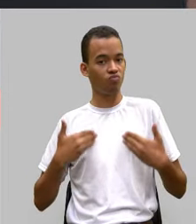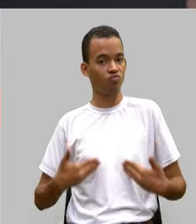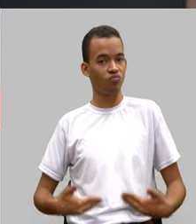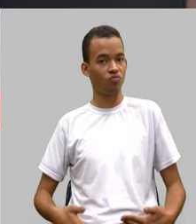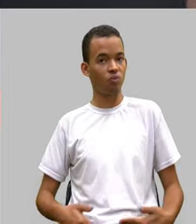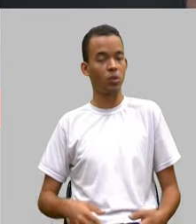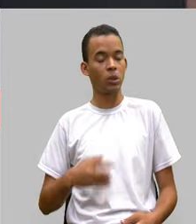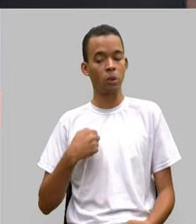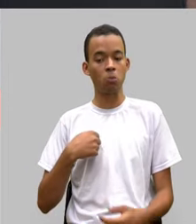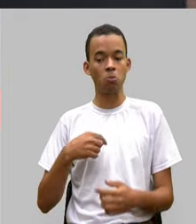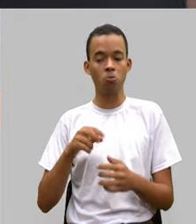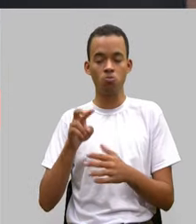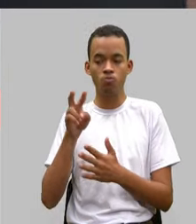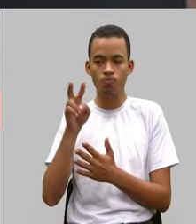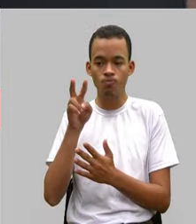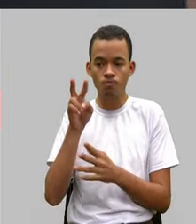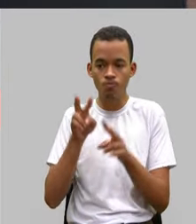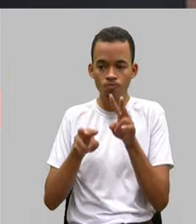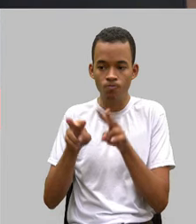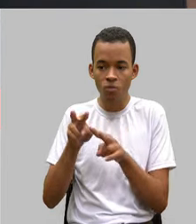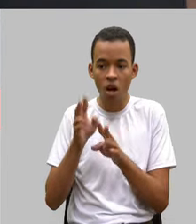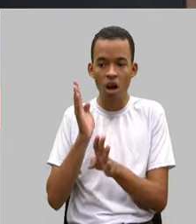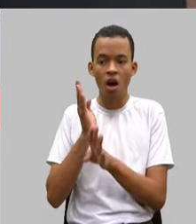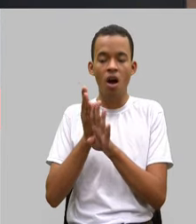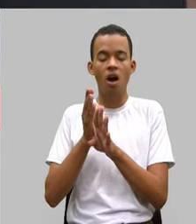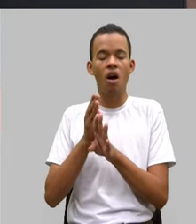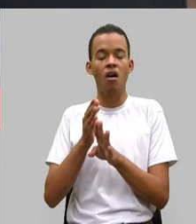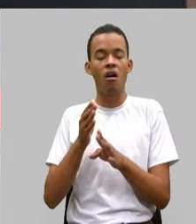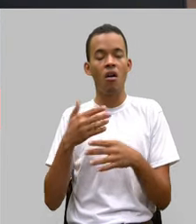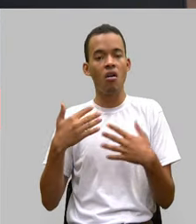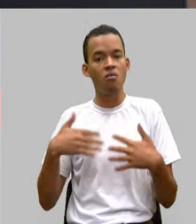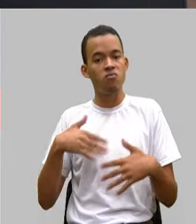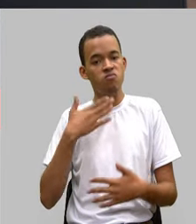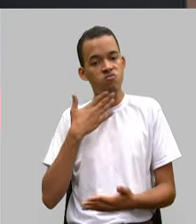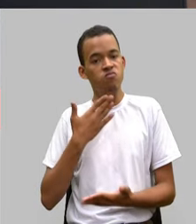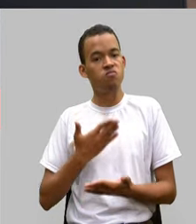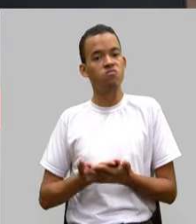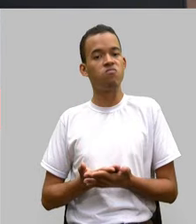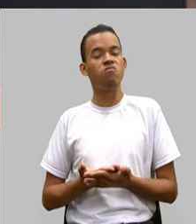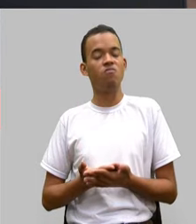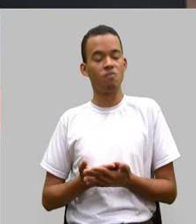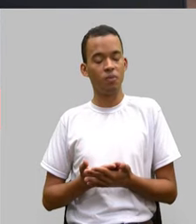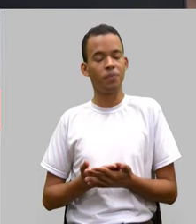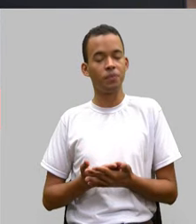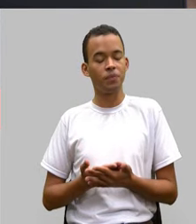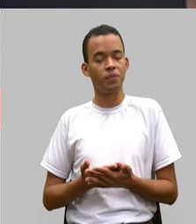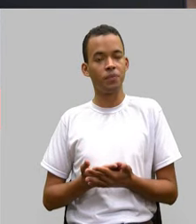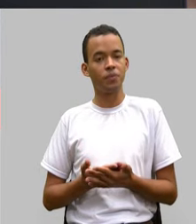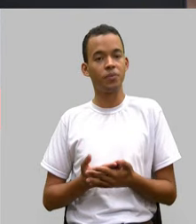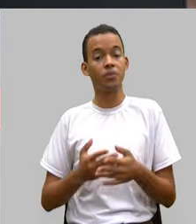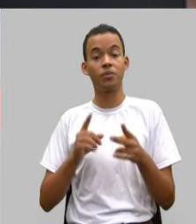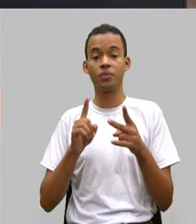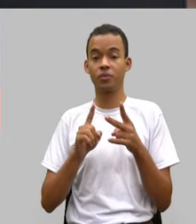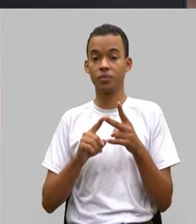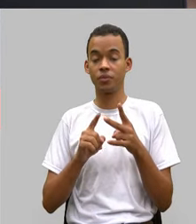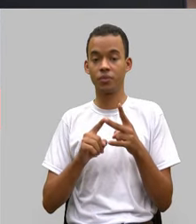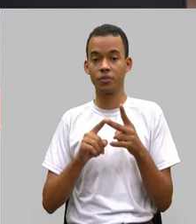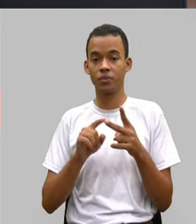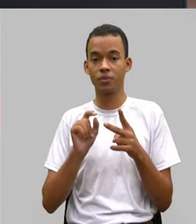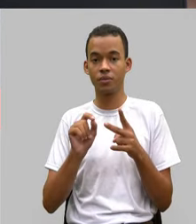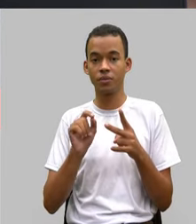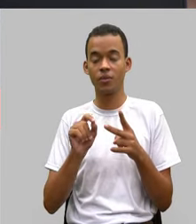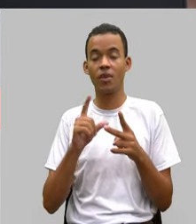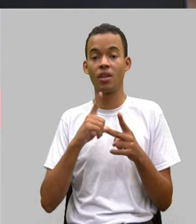primeira surpresa e a segunda surpresa foi descobrir que existia eh dois tipos de